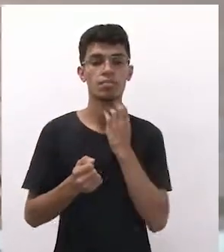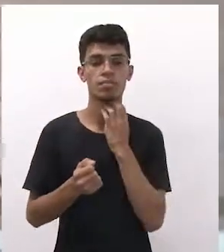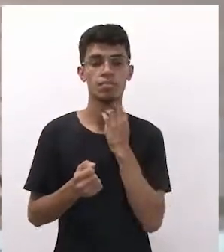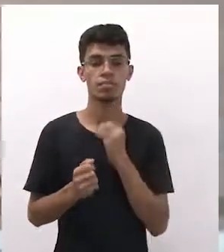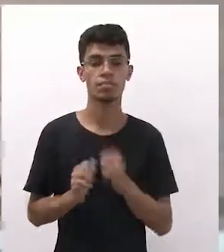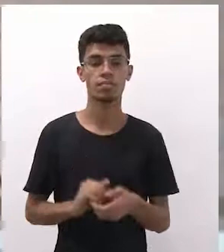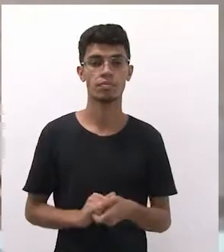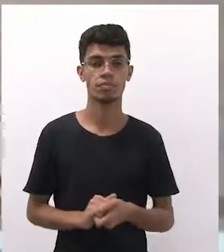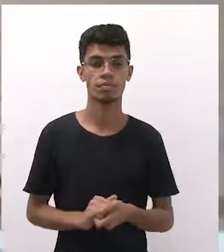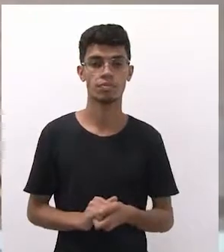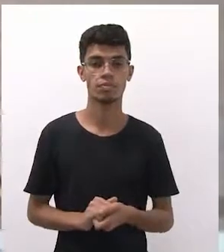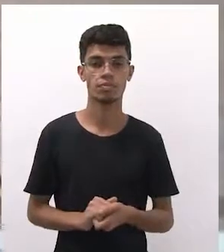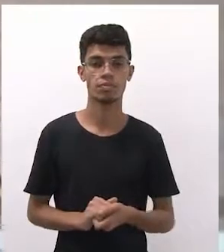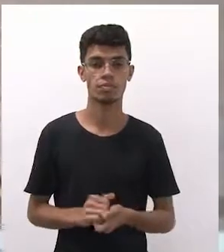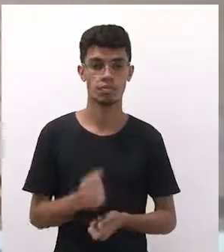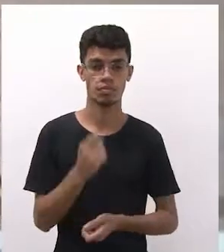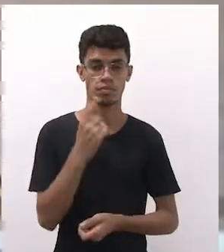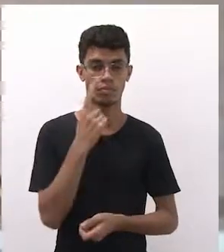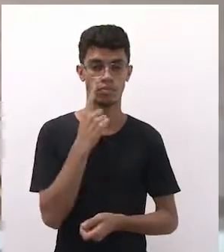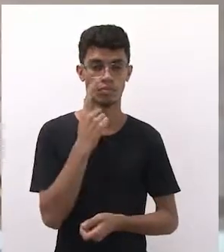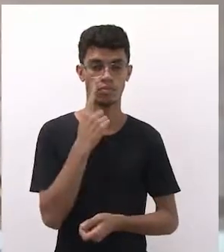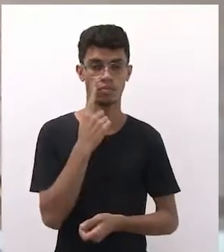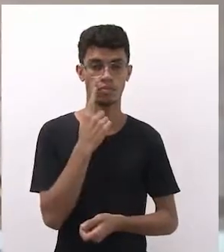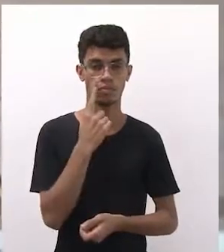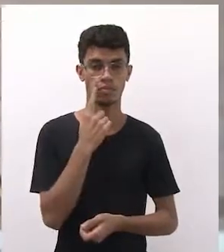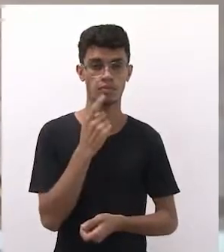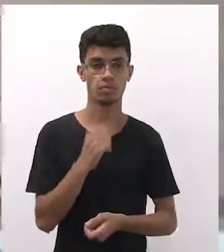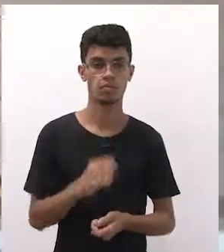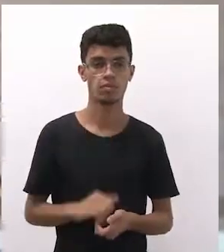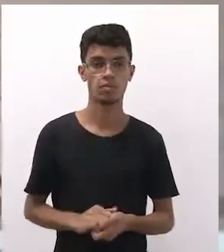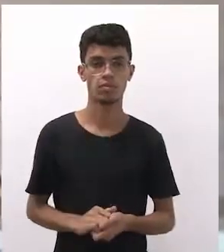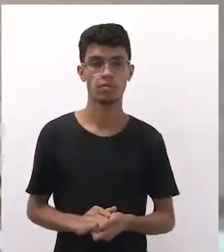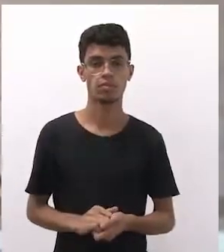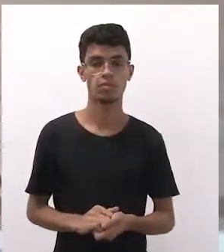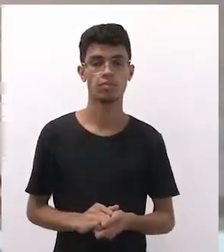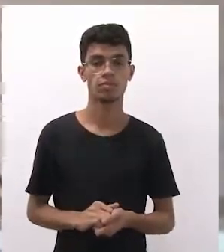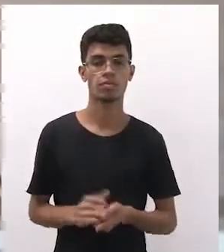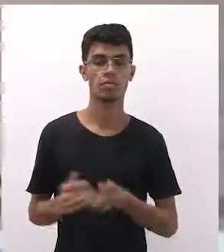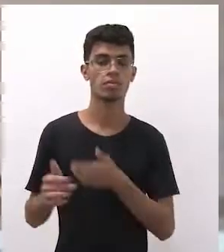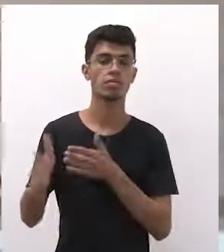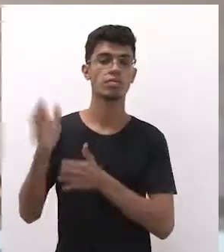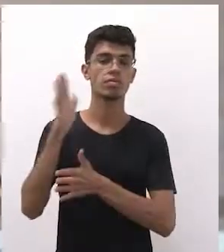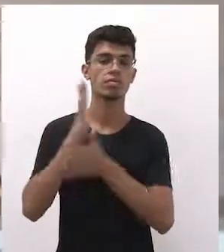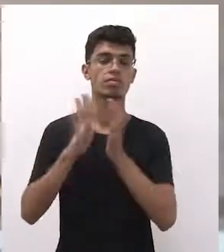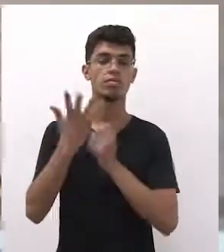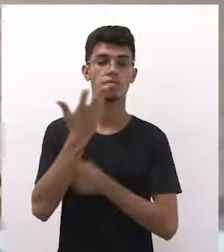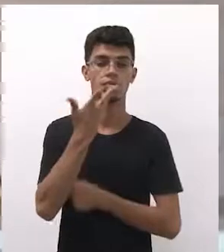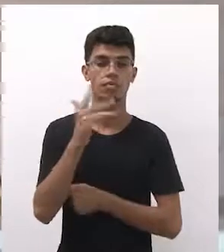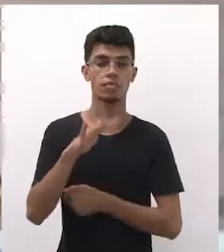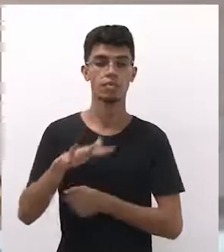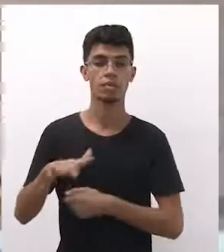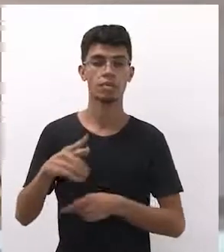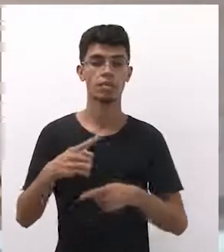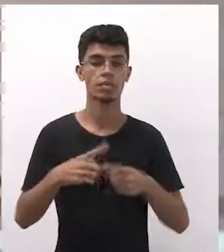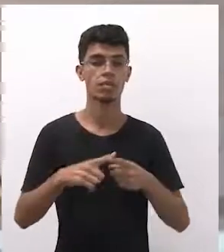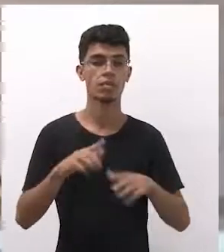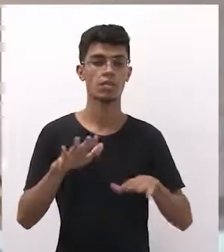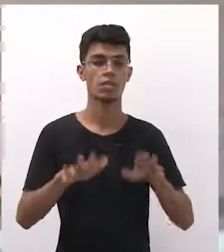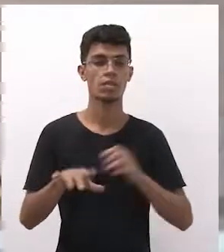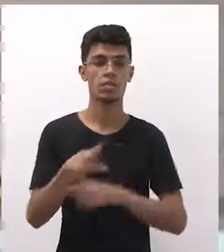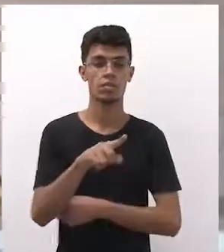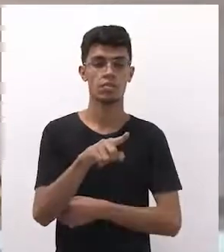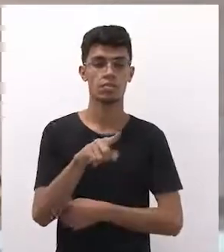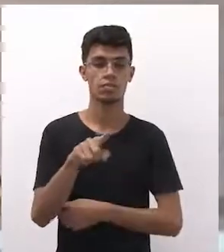isso, né? Olhar a criança com olhos de ver, né? Ouvir essa criança, porque muitas vezes vocês